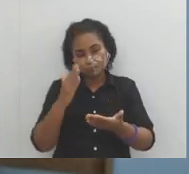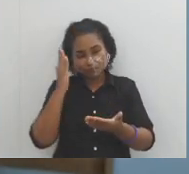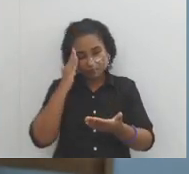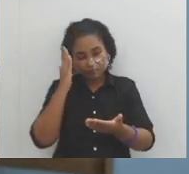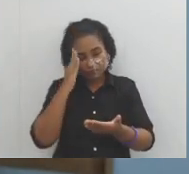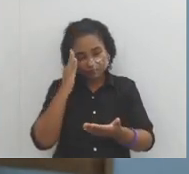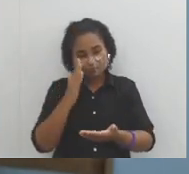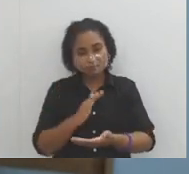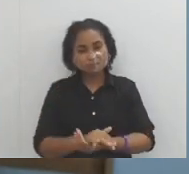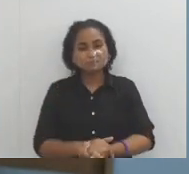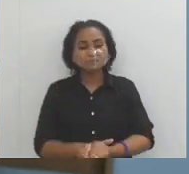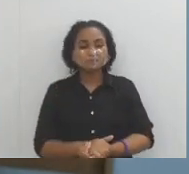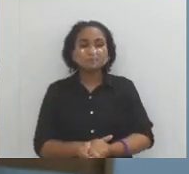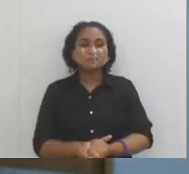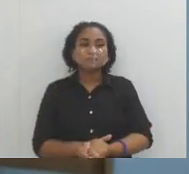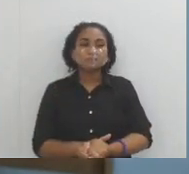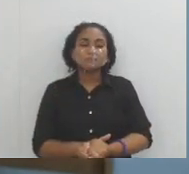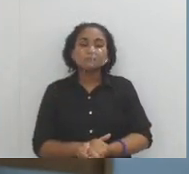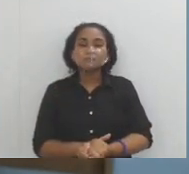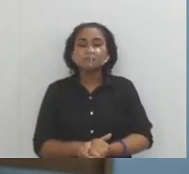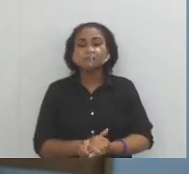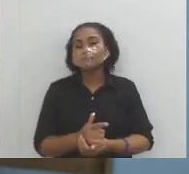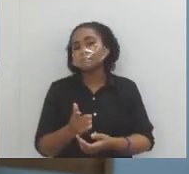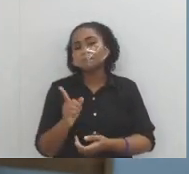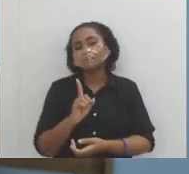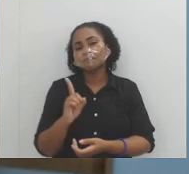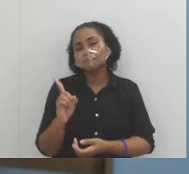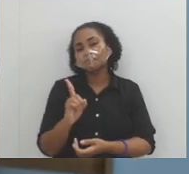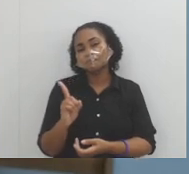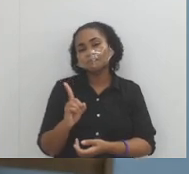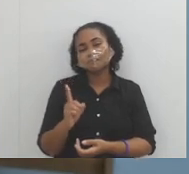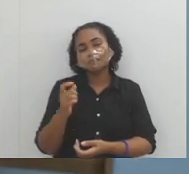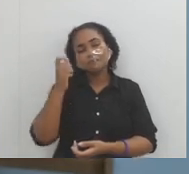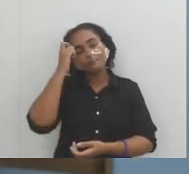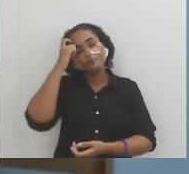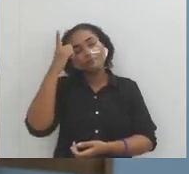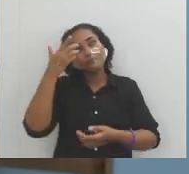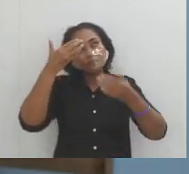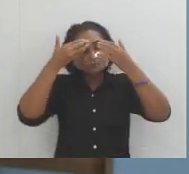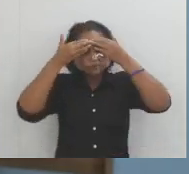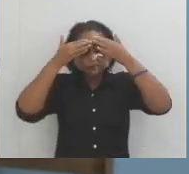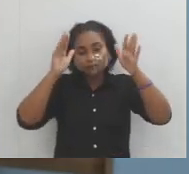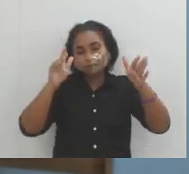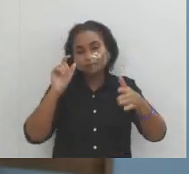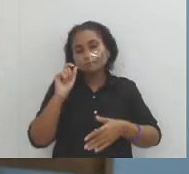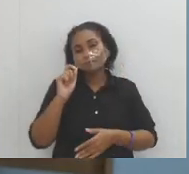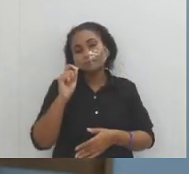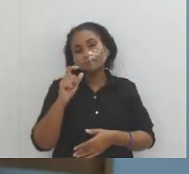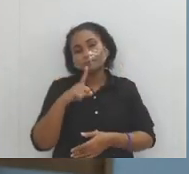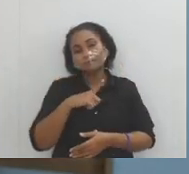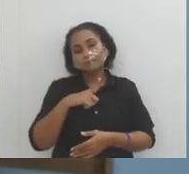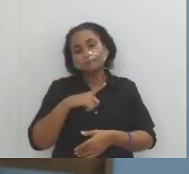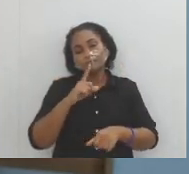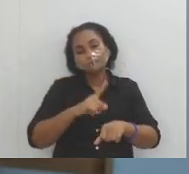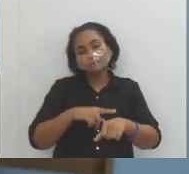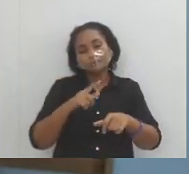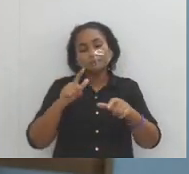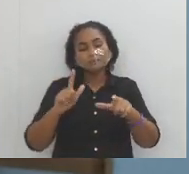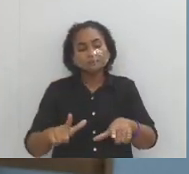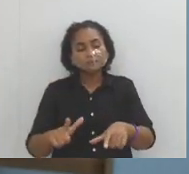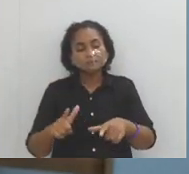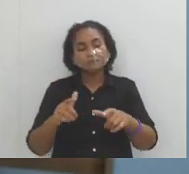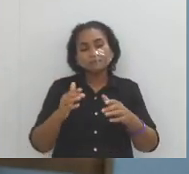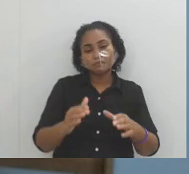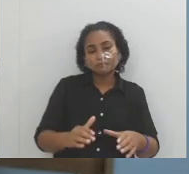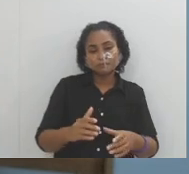Entenderam? Então, assim, não é apenas, saiam dessa ideia de que apenas existe de tempo, de lugar, de